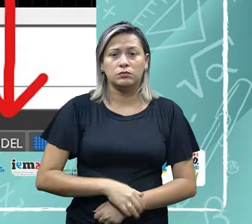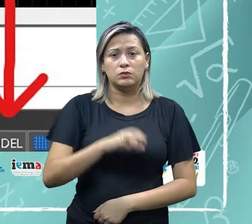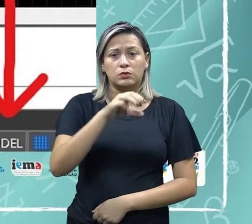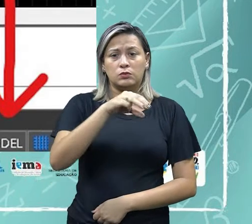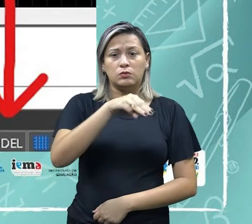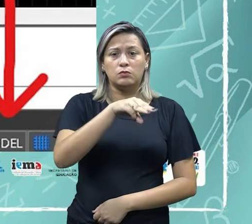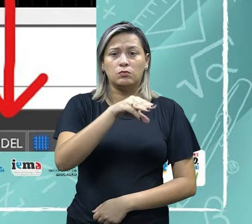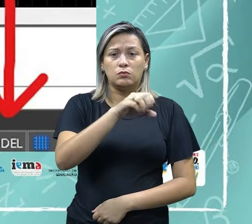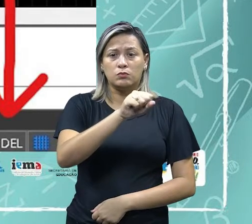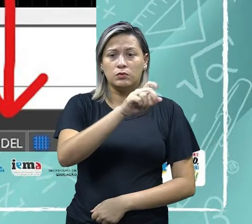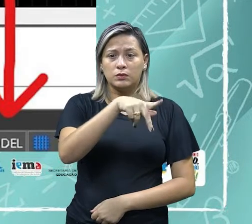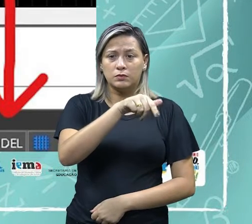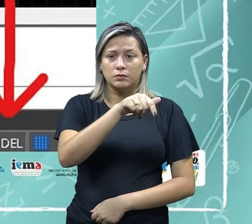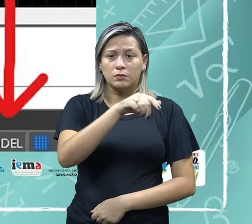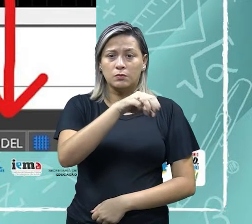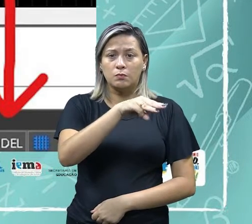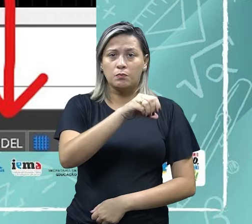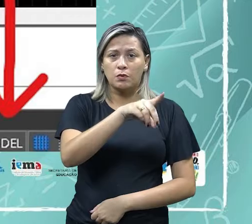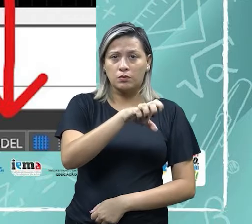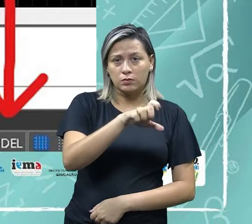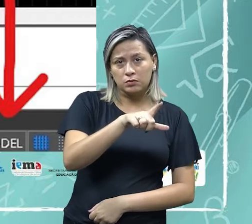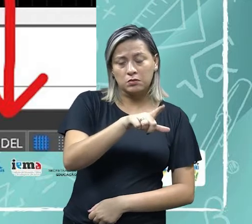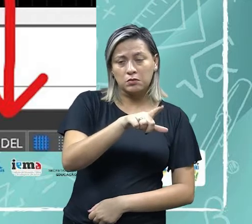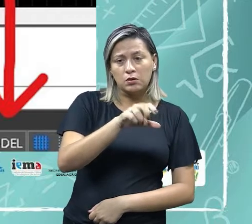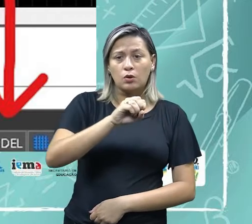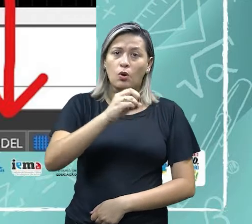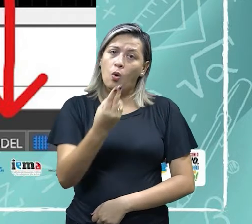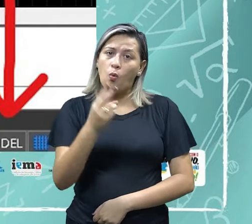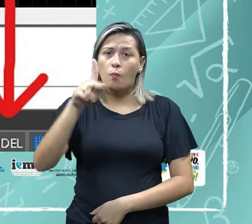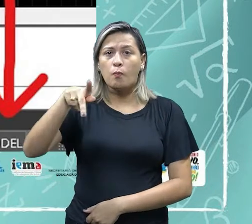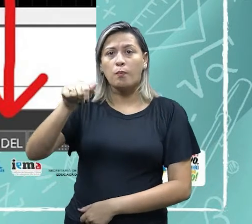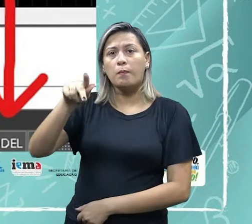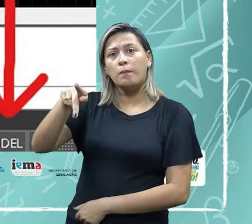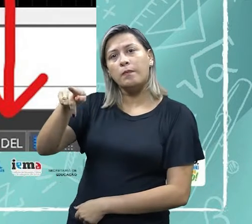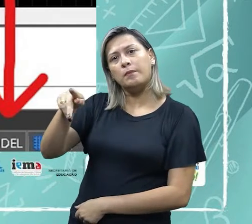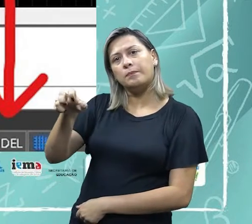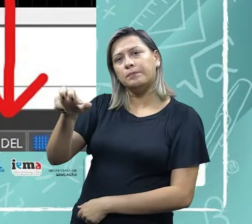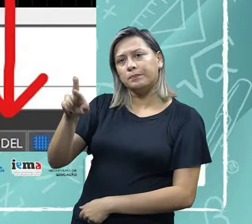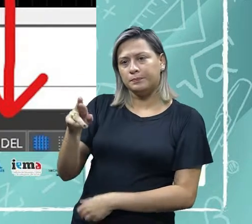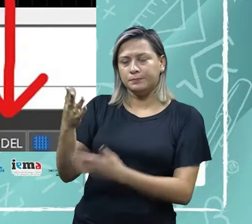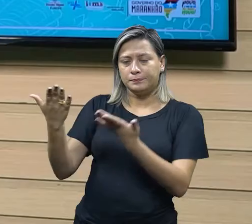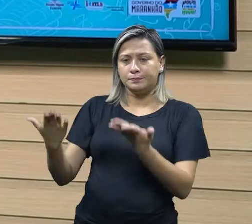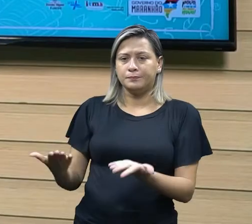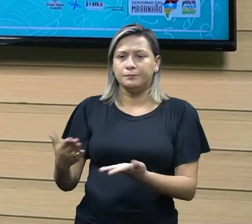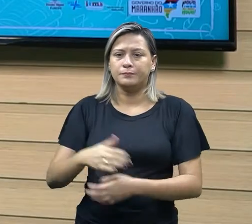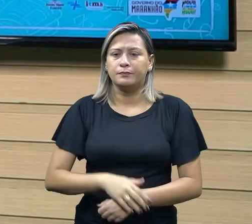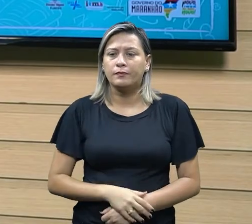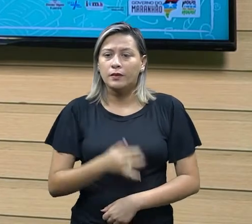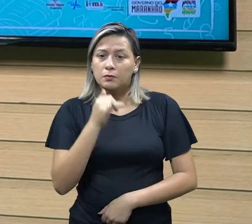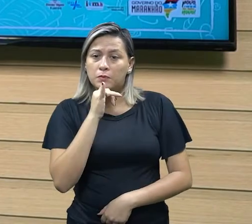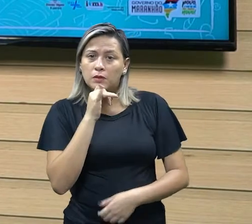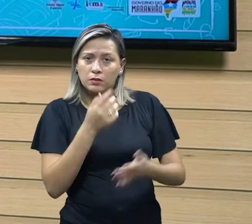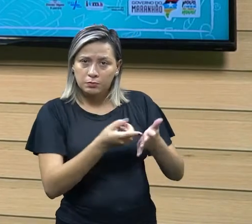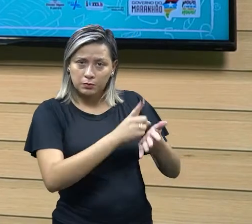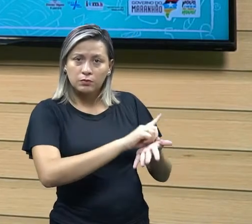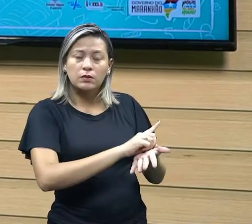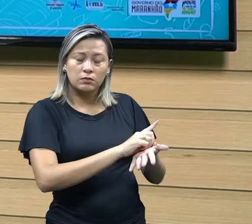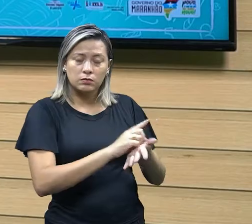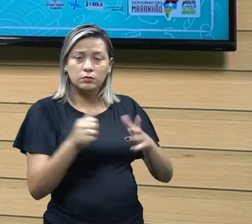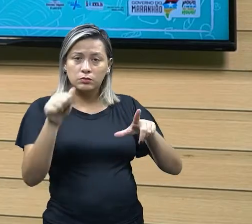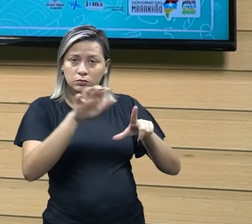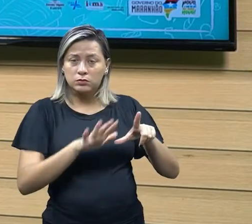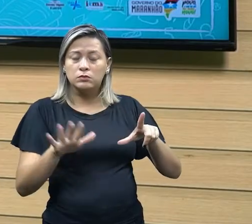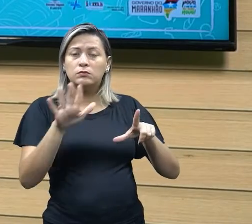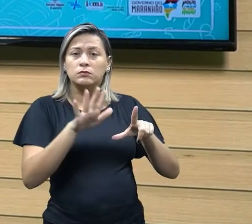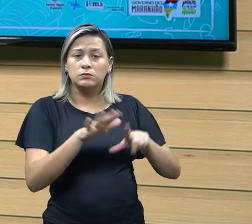alternando entre o Model Space e o Paper Space. Então há diferentes formas de você fazer isso. Tá? No exemplo